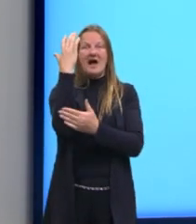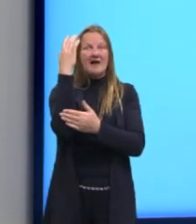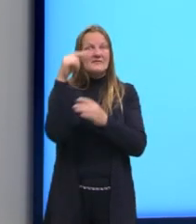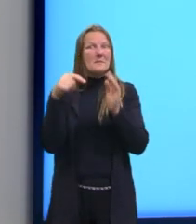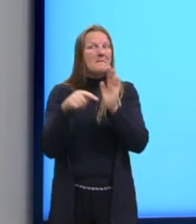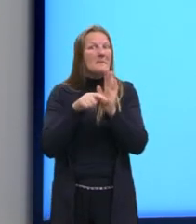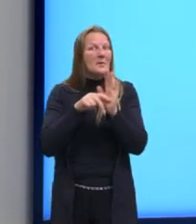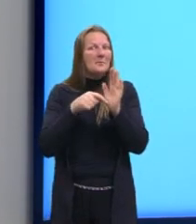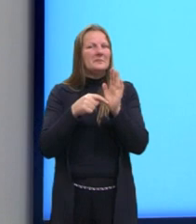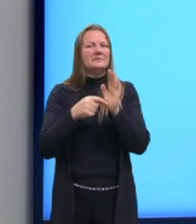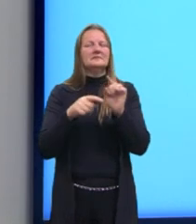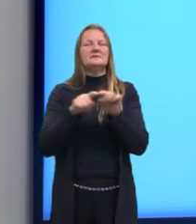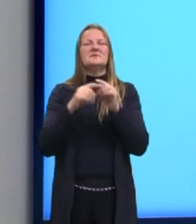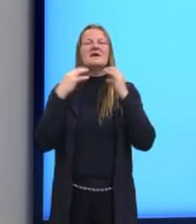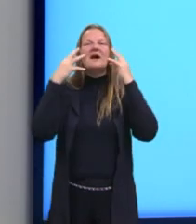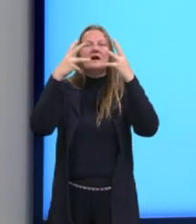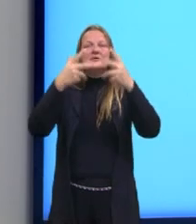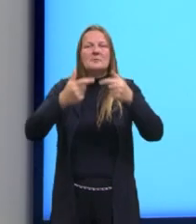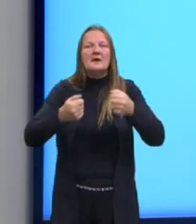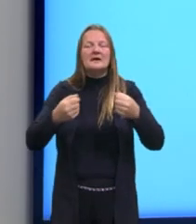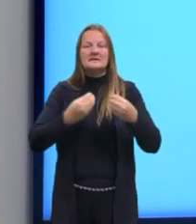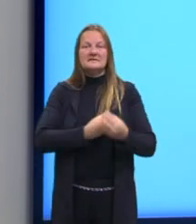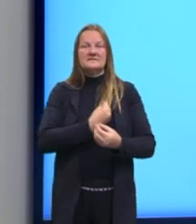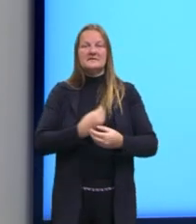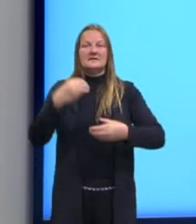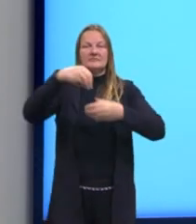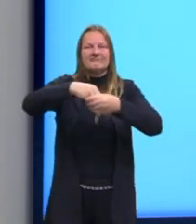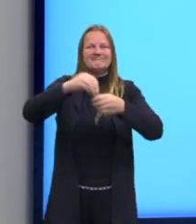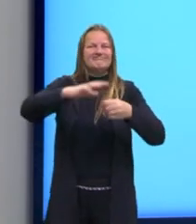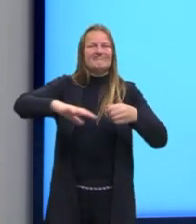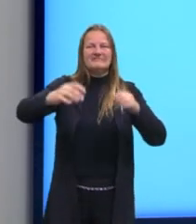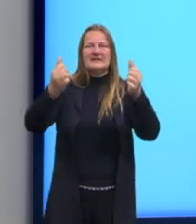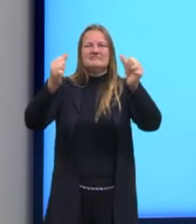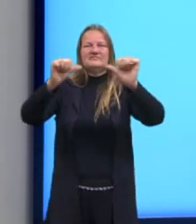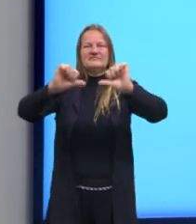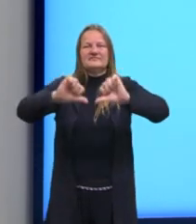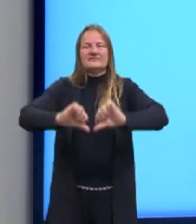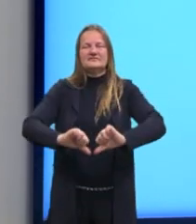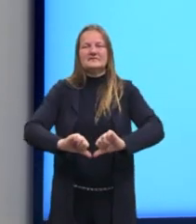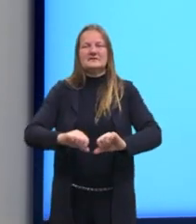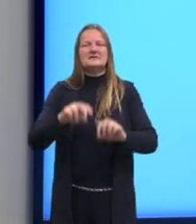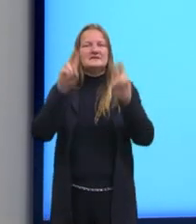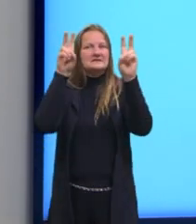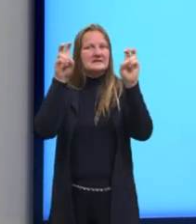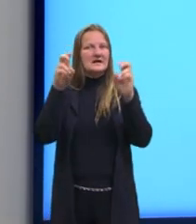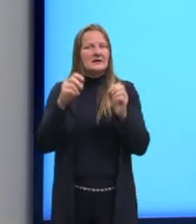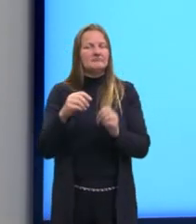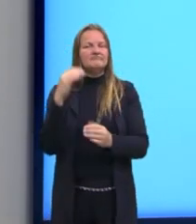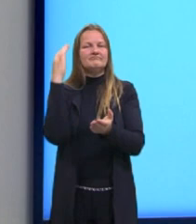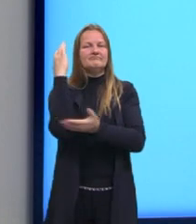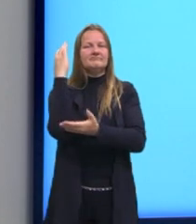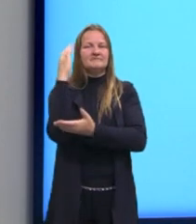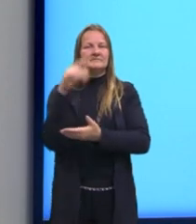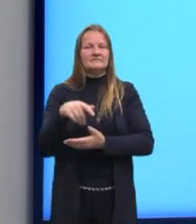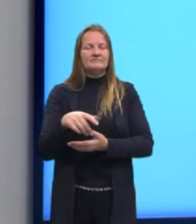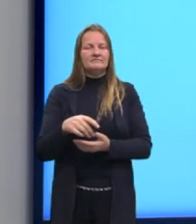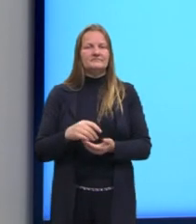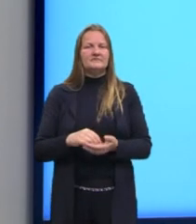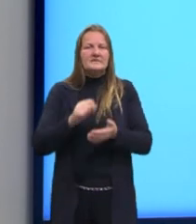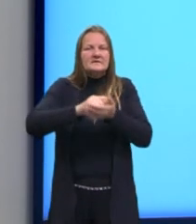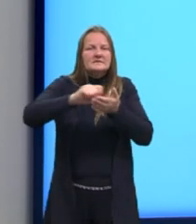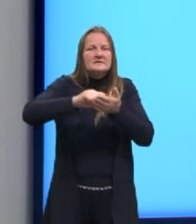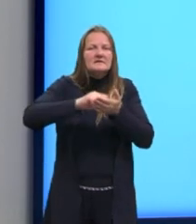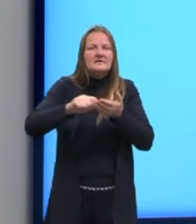como também os animais que habitam nesse local. Será que falar sobre desmatamento e